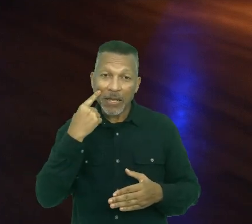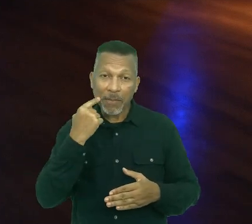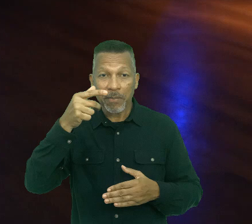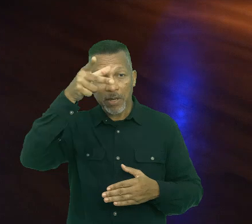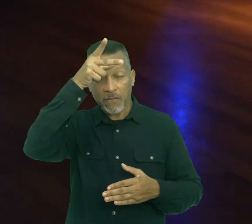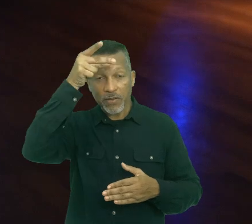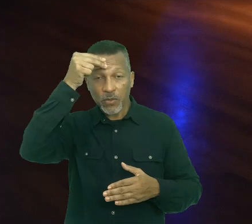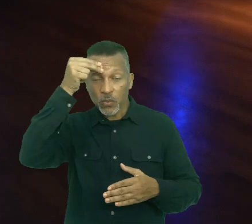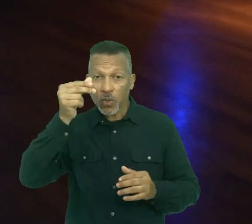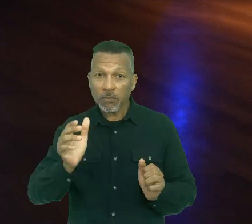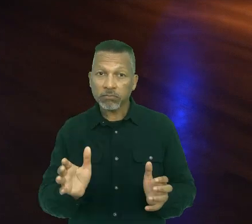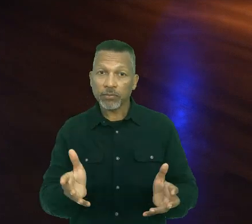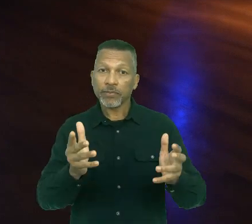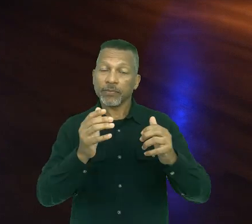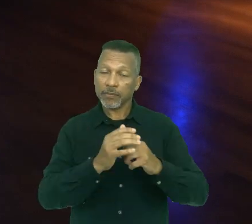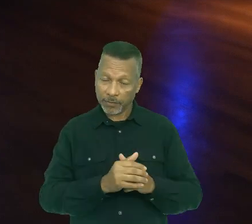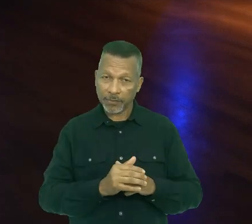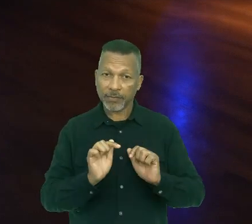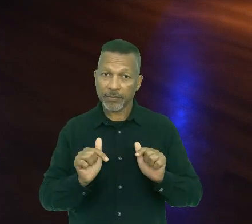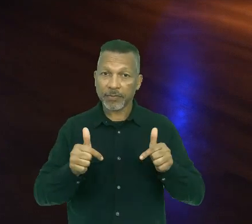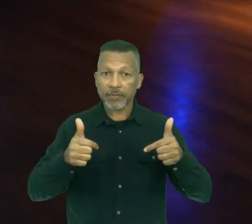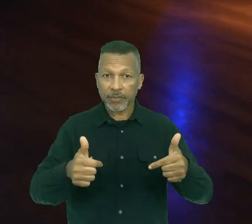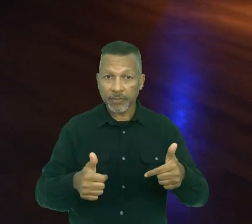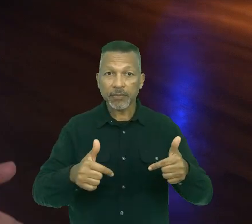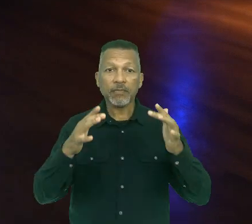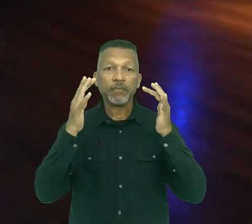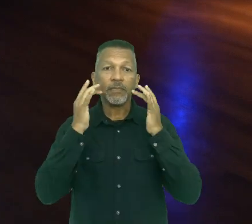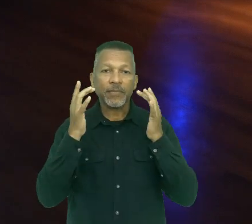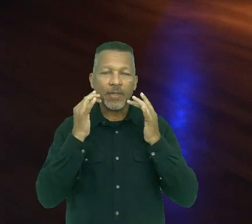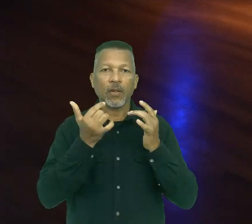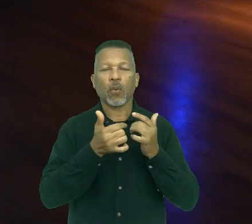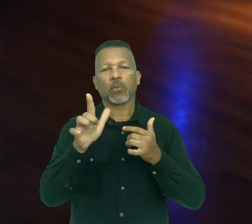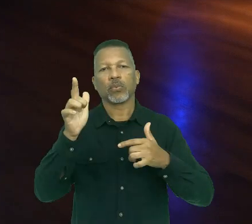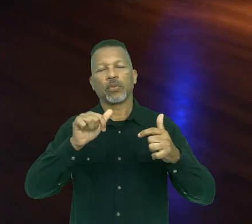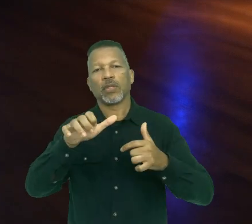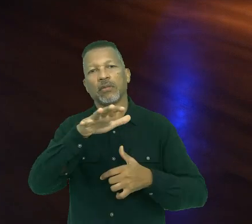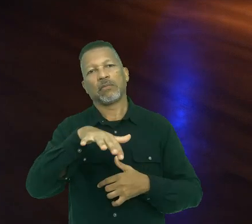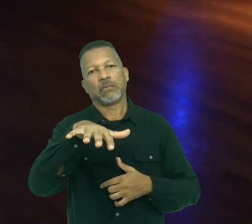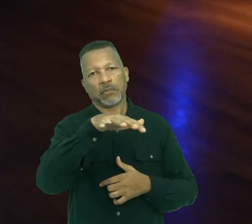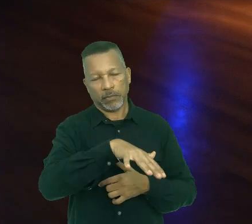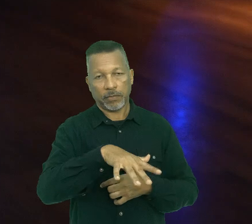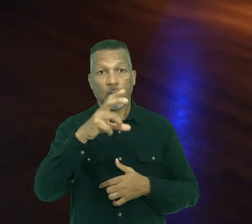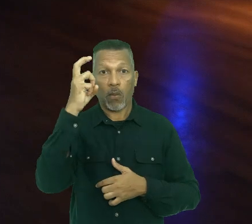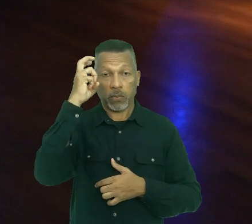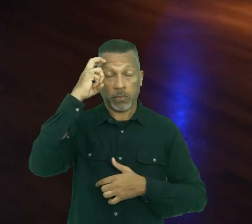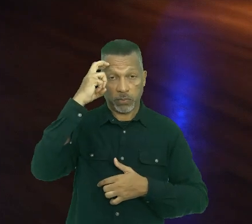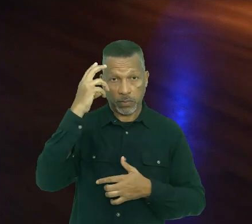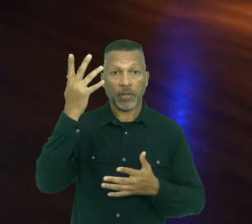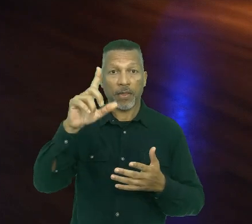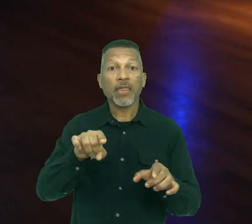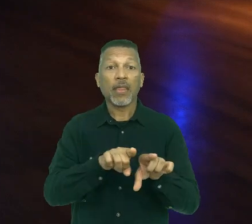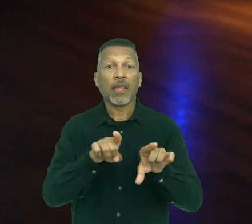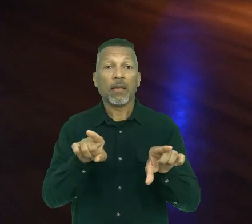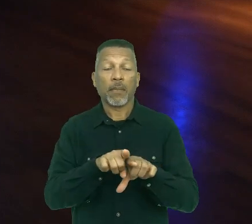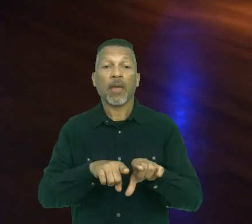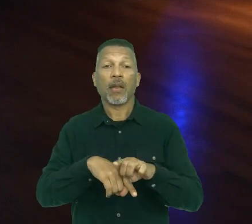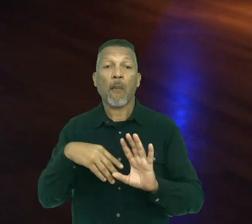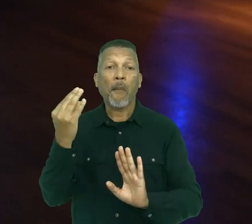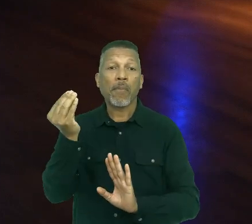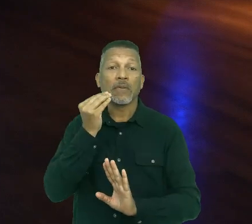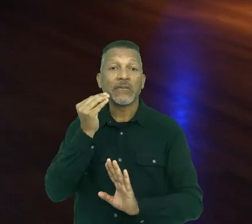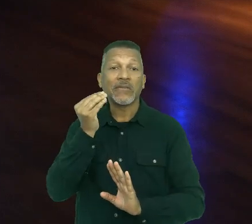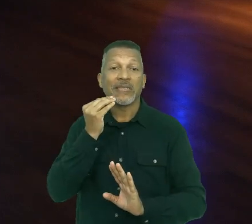prefeitura, que o teatro, dentre outras áreas culturais, era também uma oportunidade